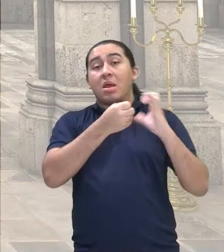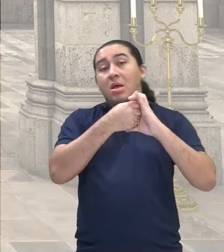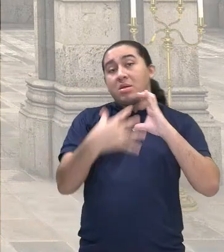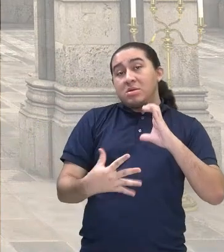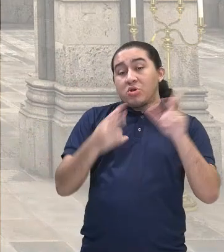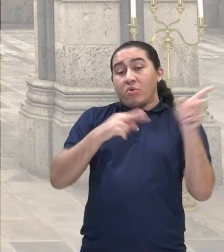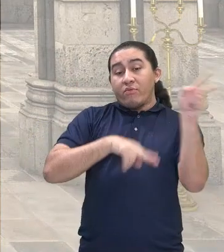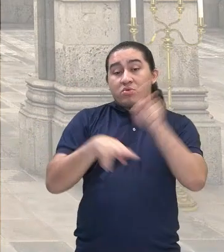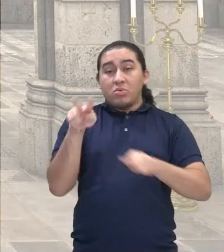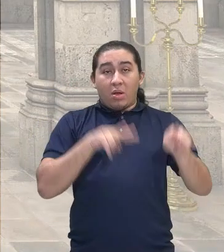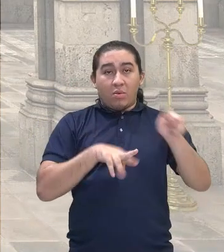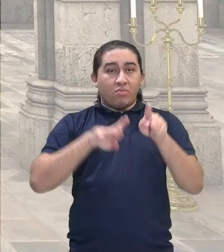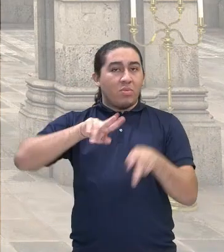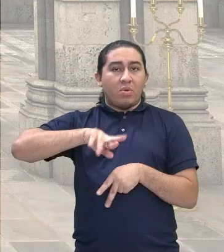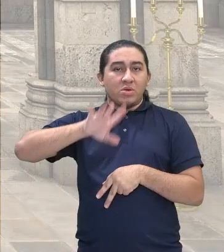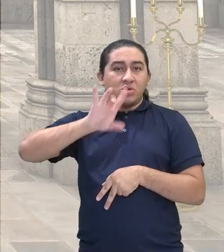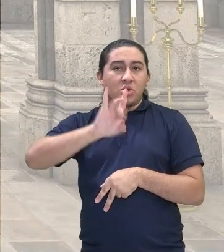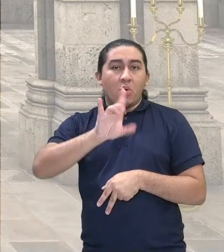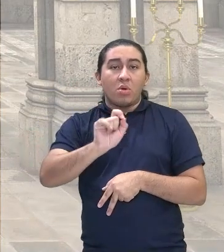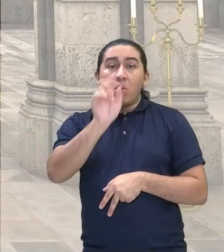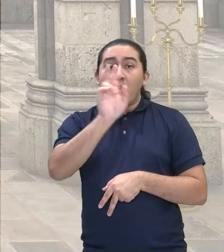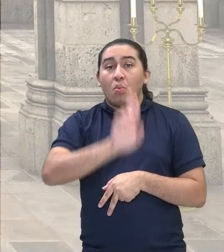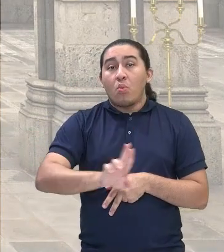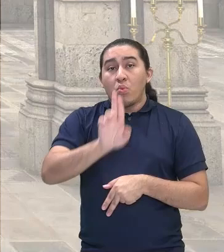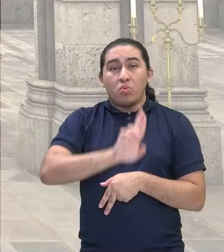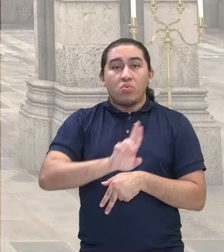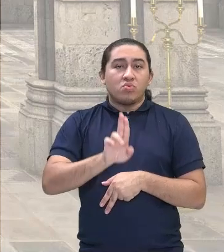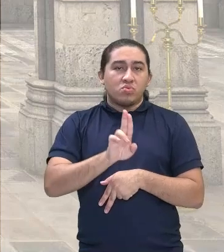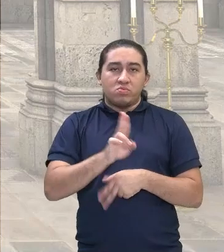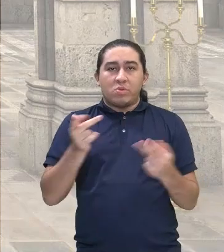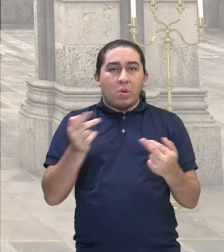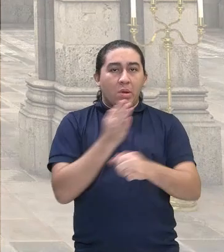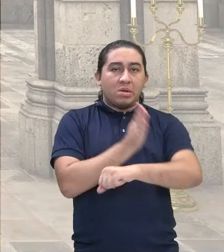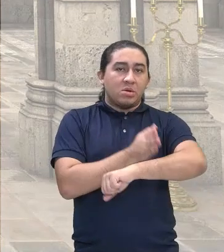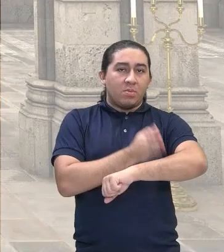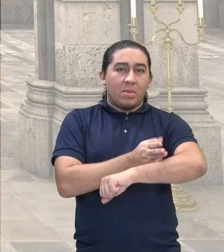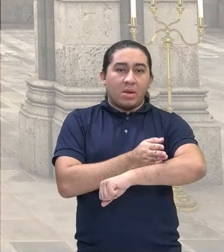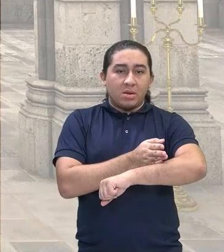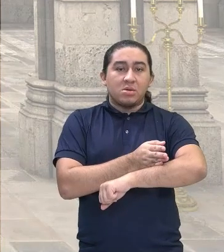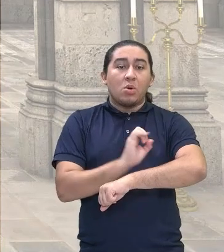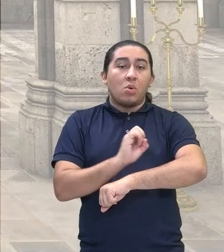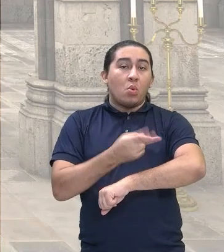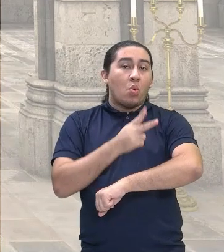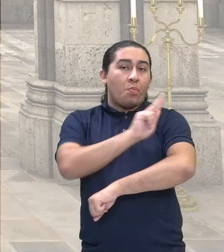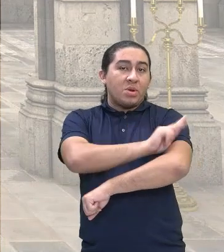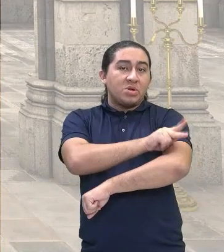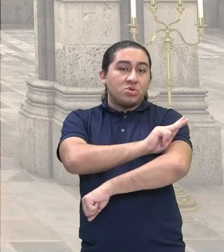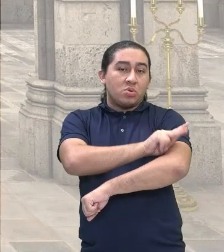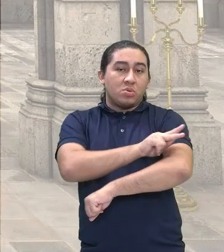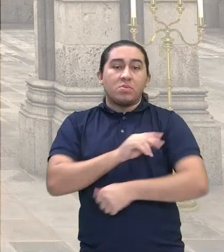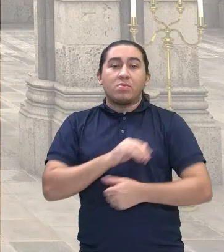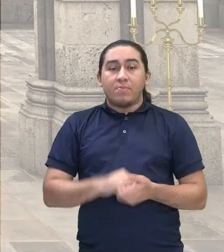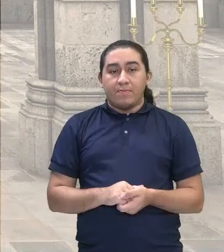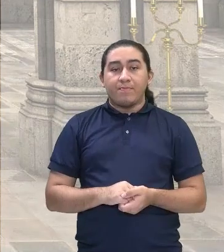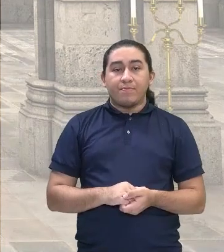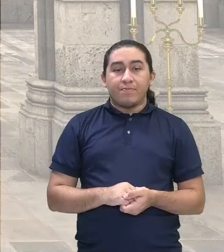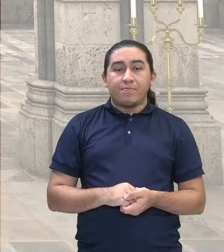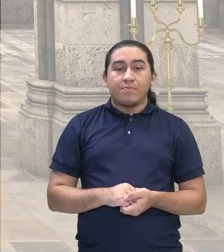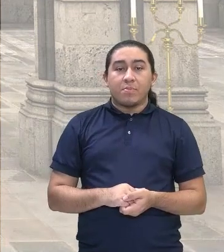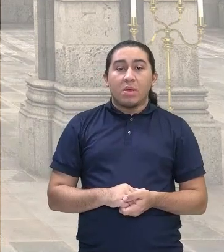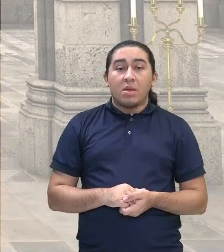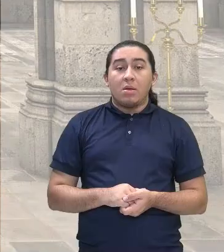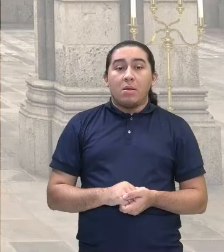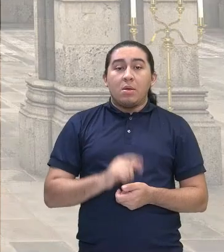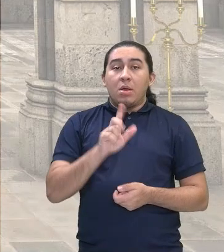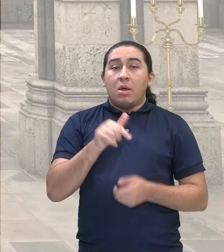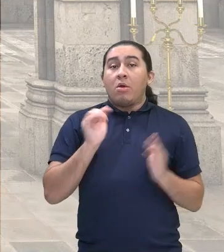tinha apenas uma utilidade, como na Idade Média, lá no Antigo Egito, que era voltada o